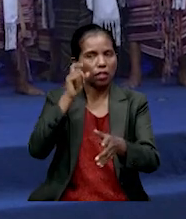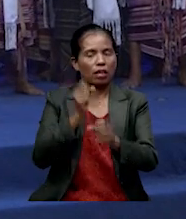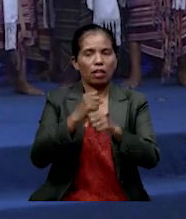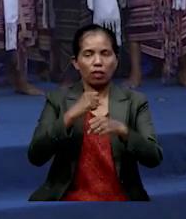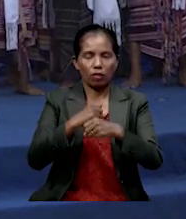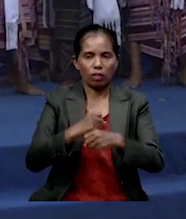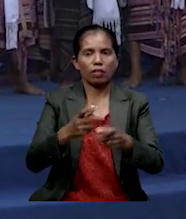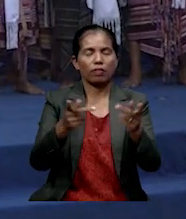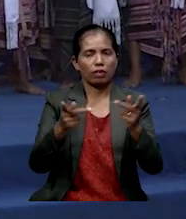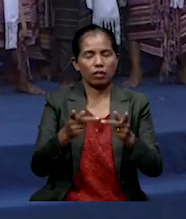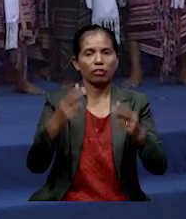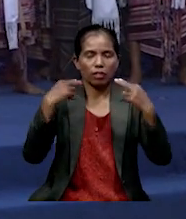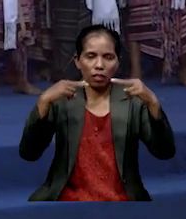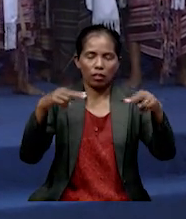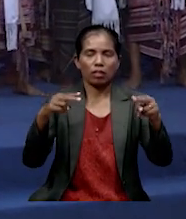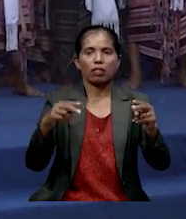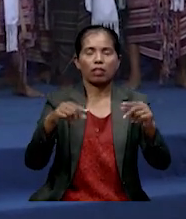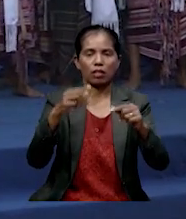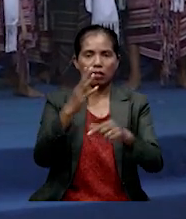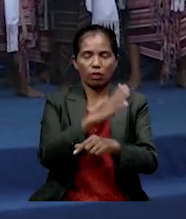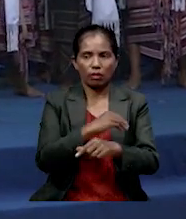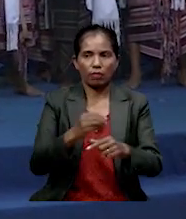Furacnem. Primeiro,